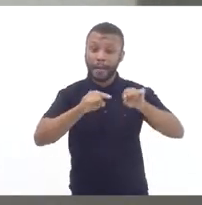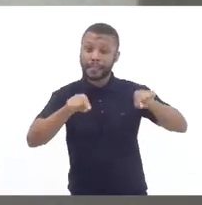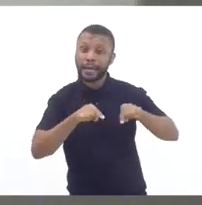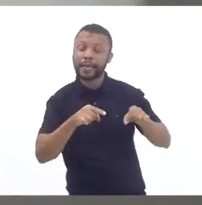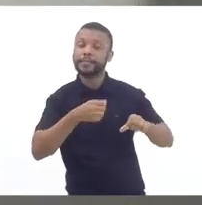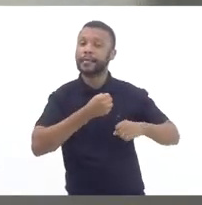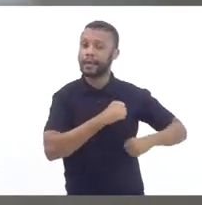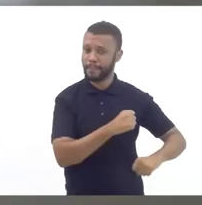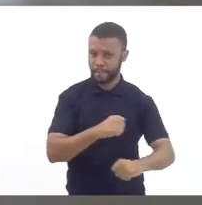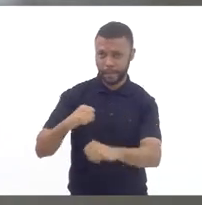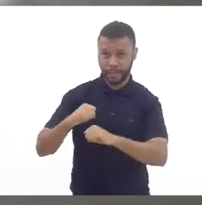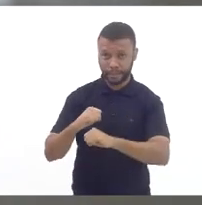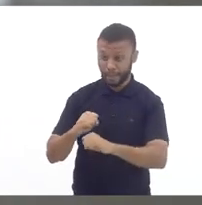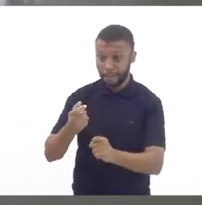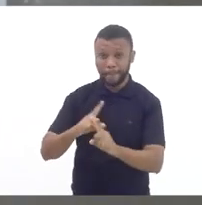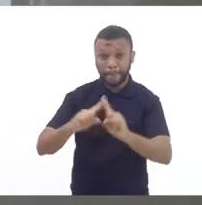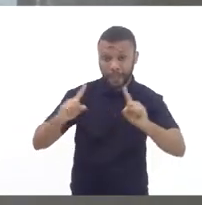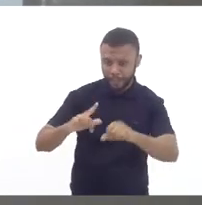estação.